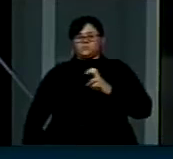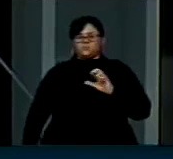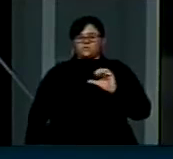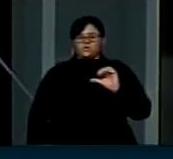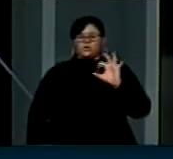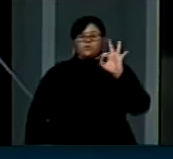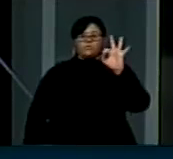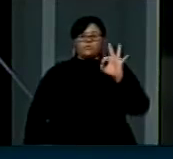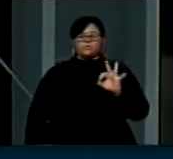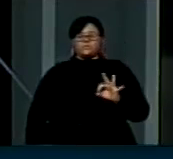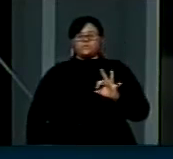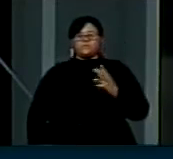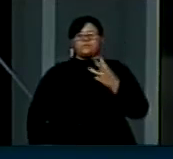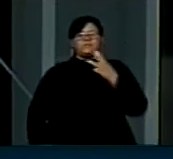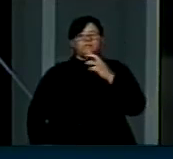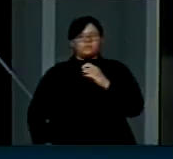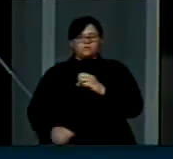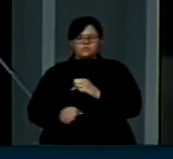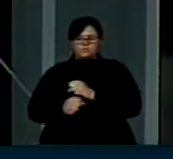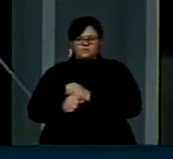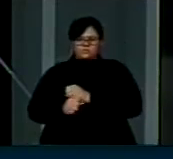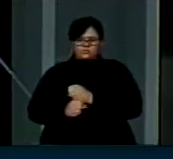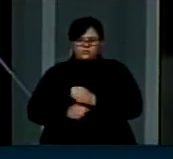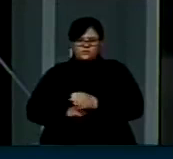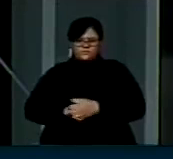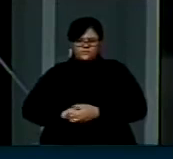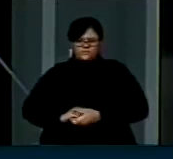259% nos últimos 30 anos.